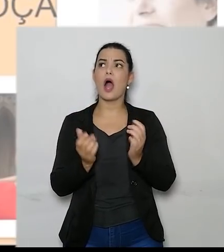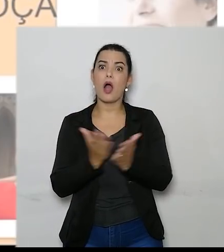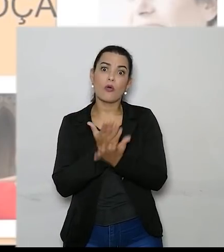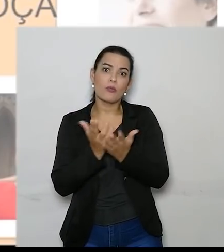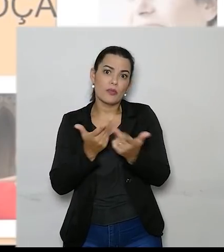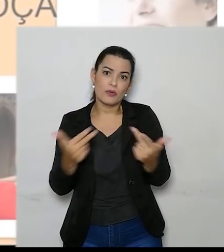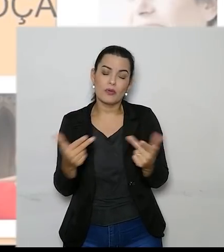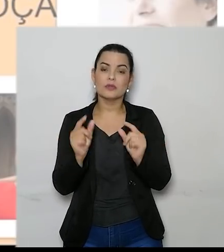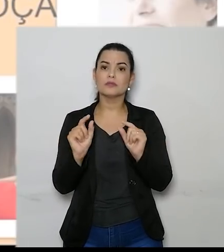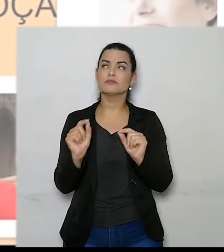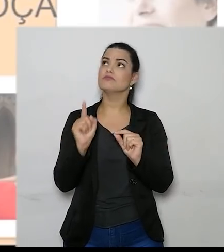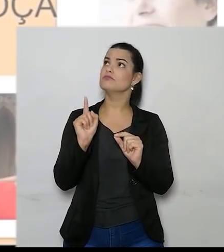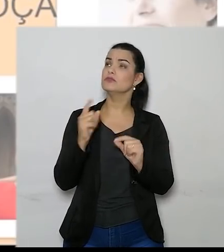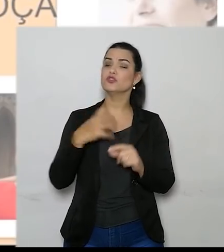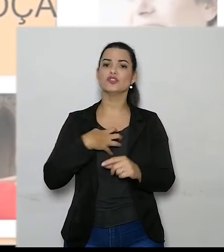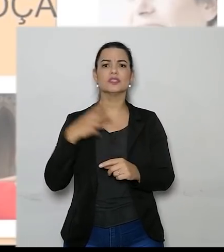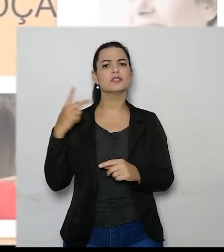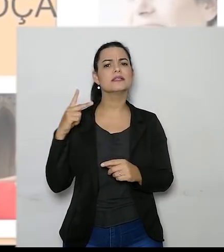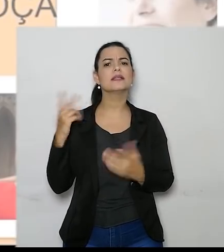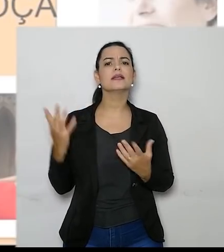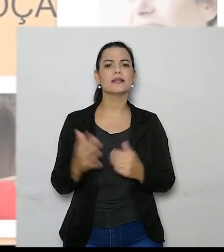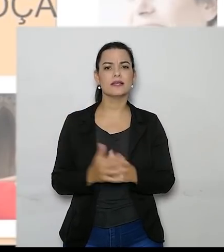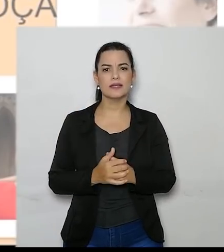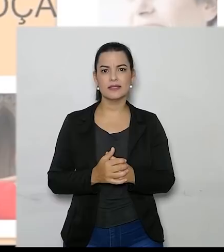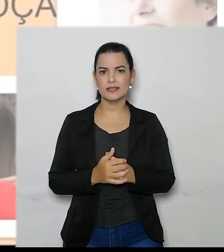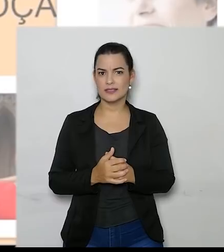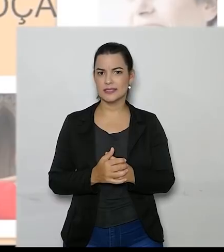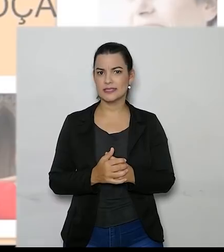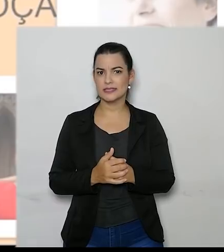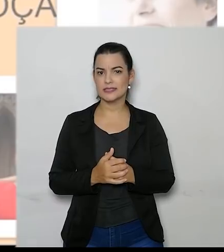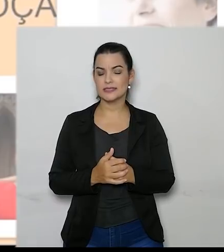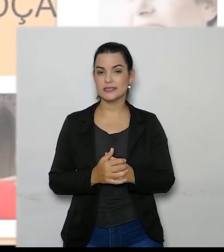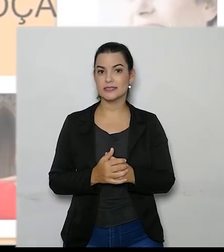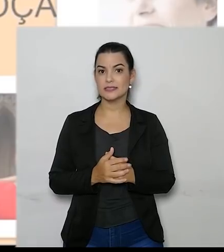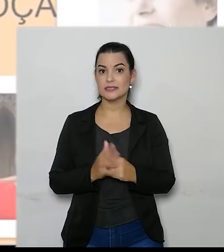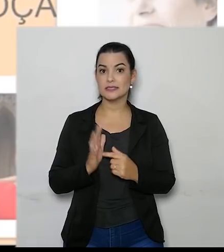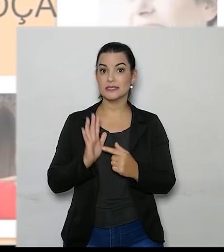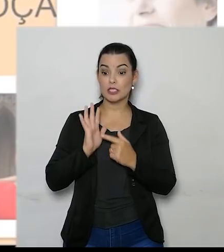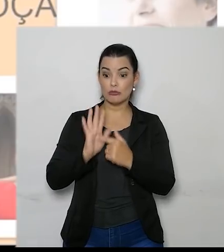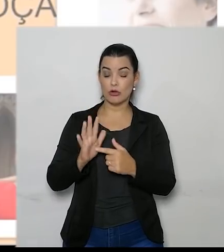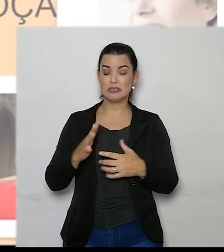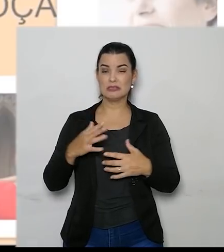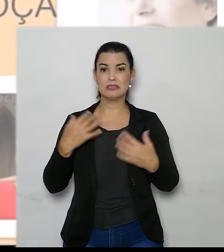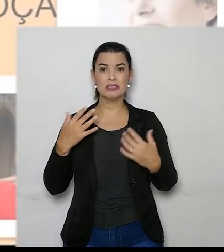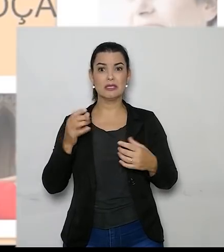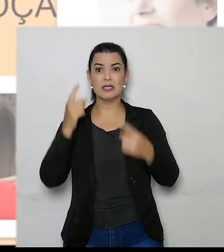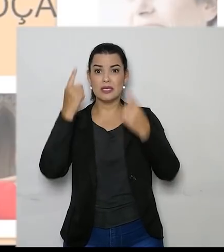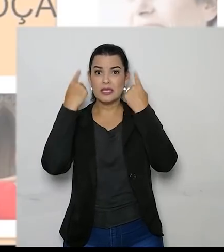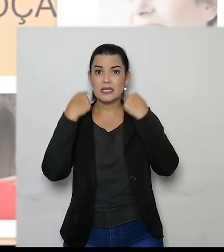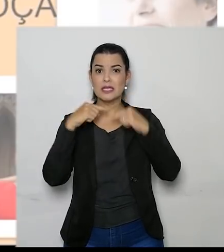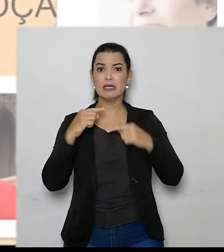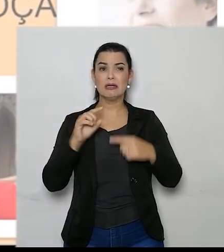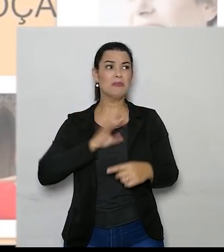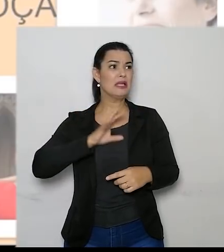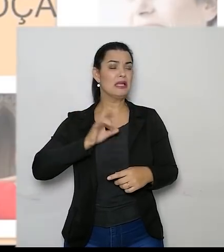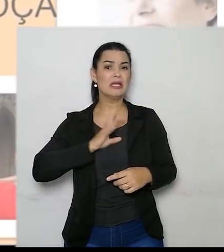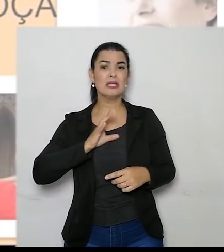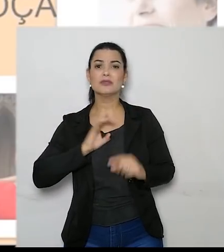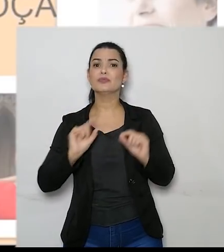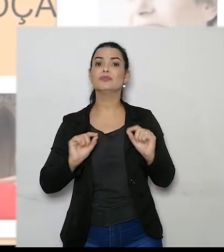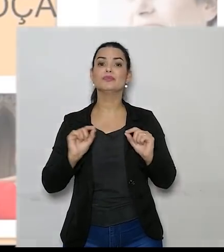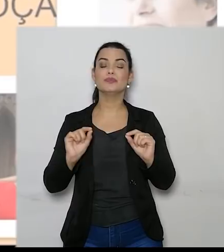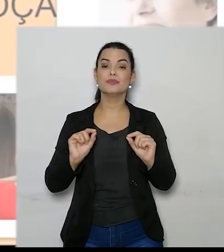E aí? Essa reação dele, a reação que ele está tendo aí de medo de alguma coisa, de pânico,